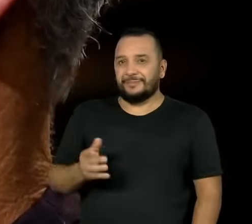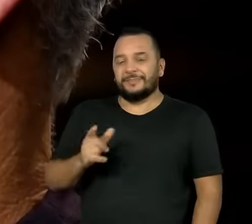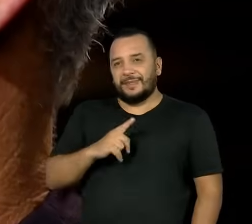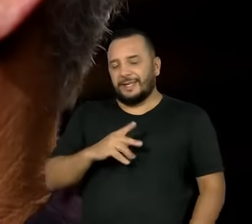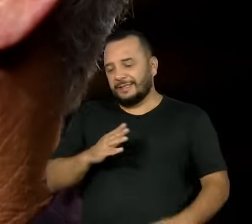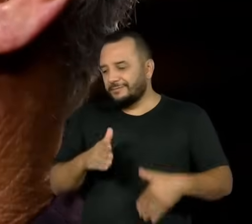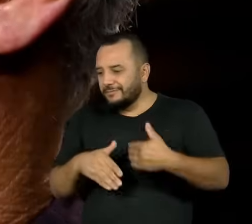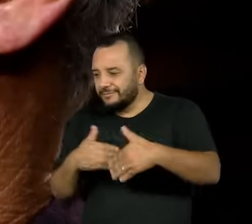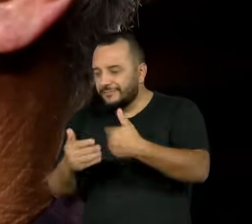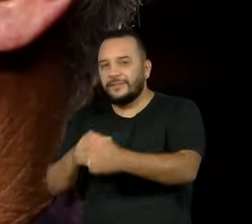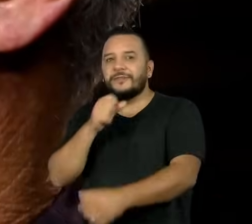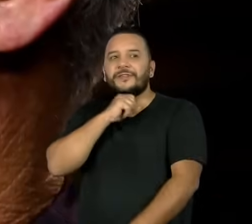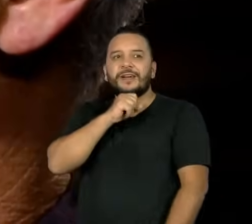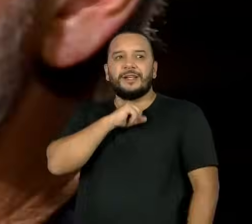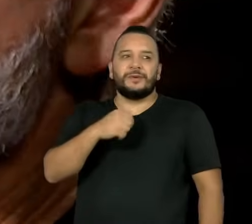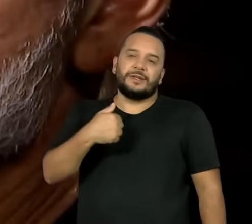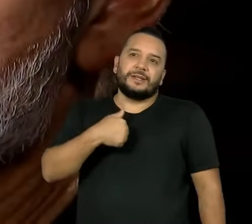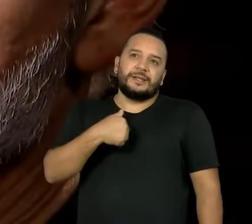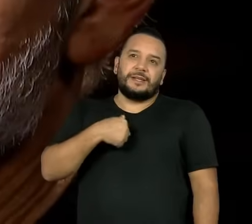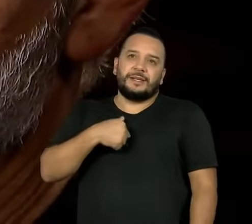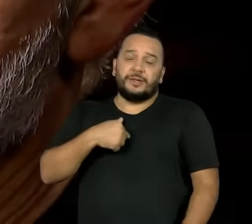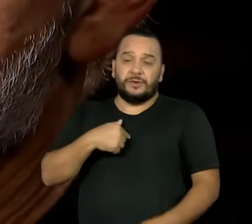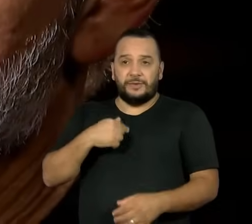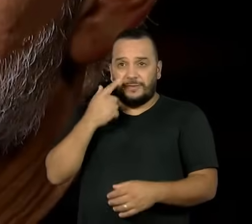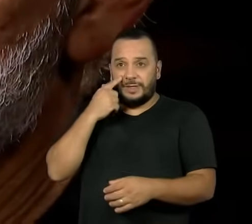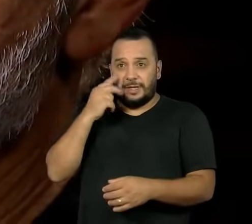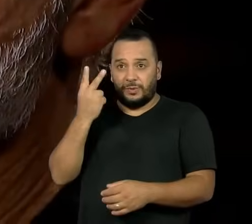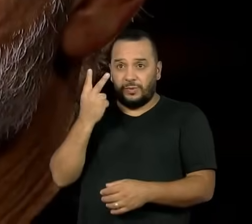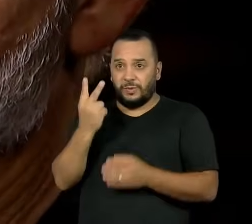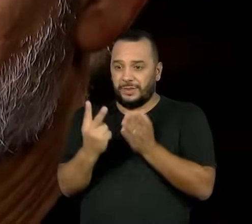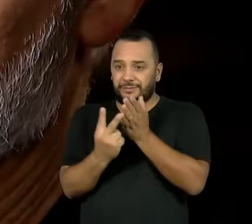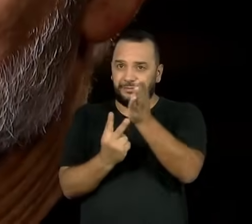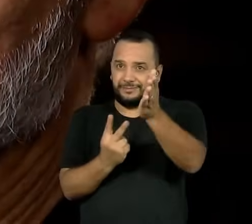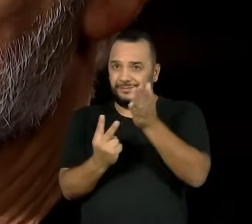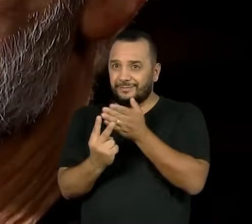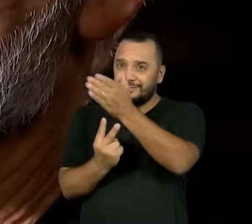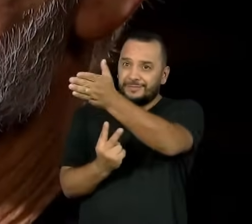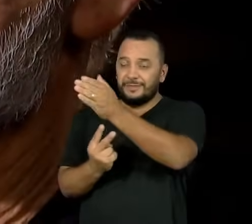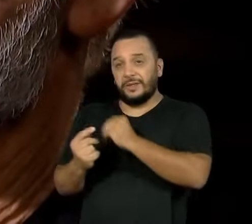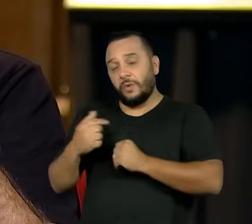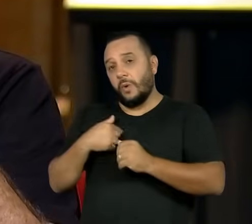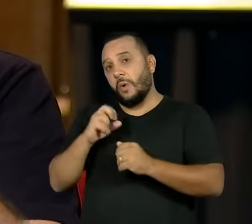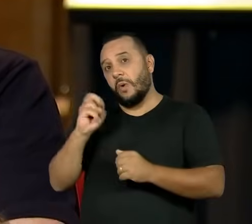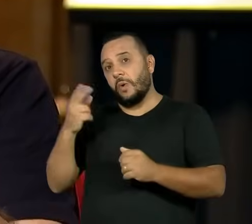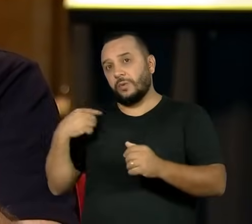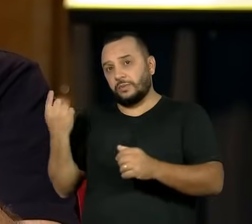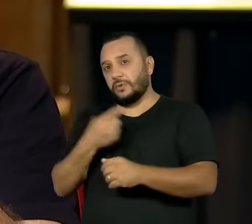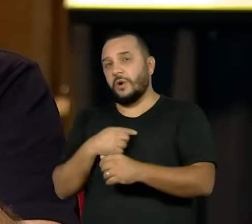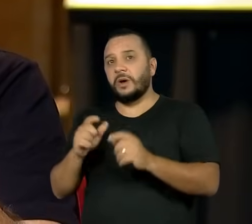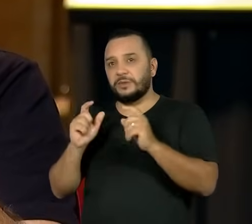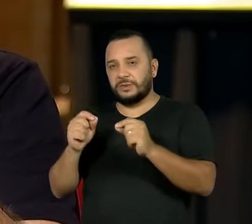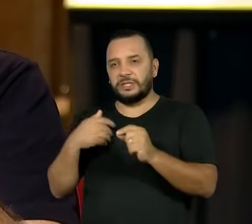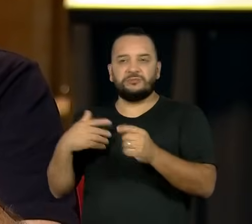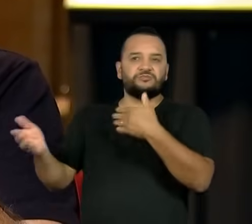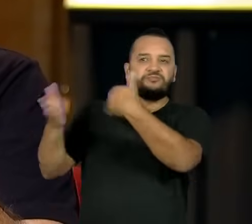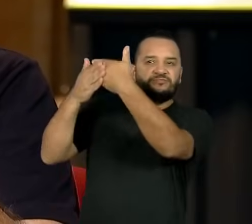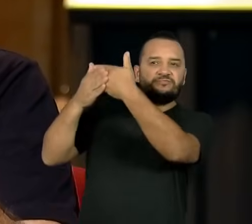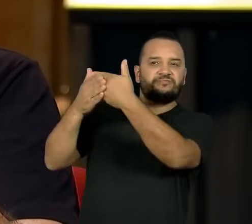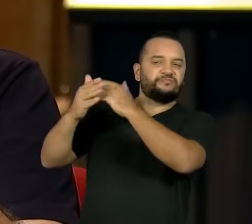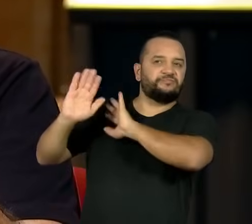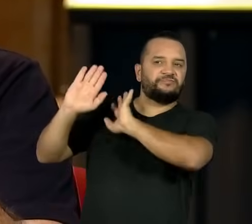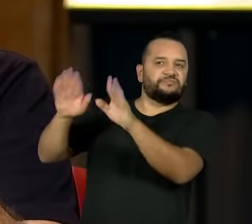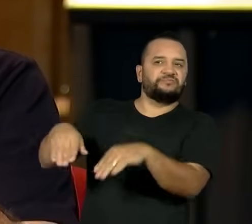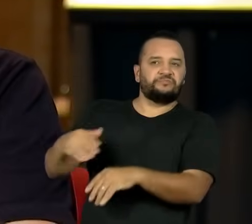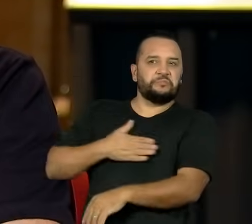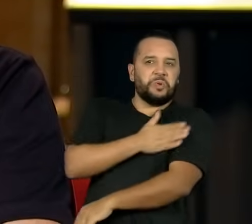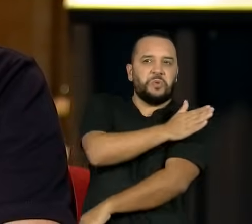do envelhecimento, eu vejo que a gente tem duas possibilidades, né? Ou a gente fecha, que é o caminho do preconceito, de